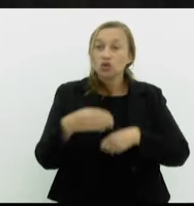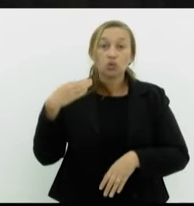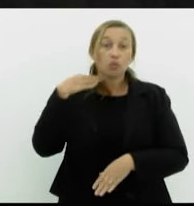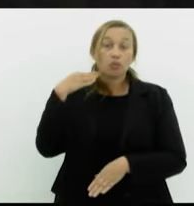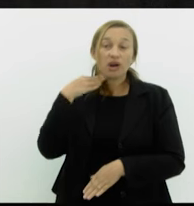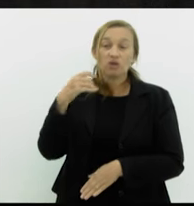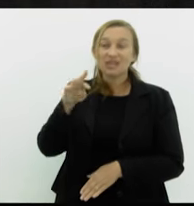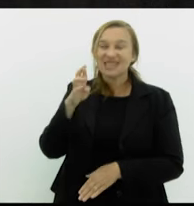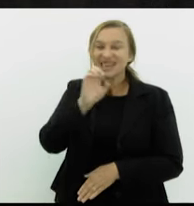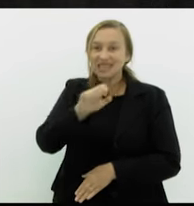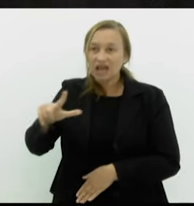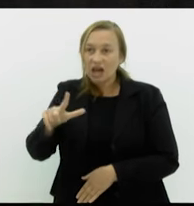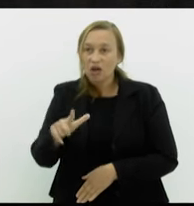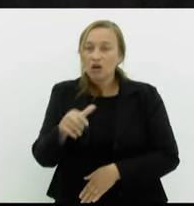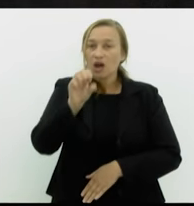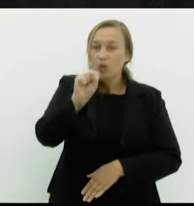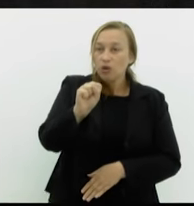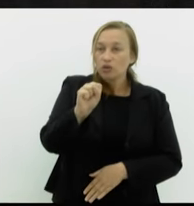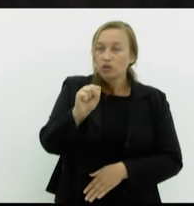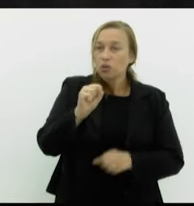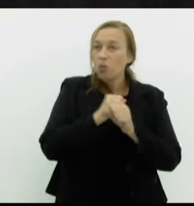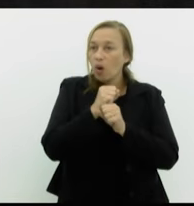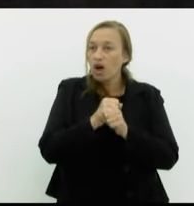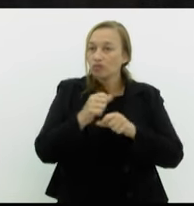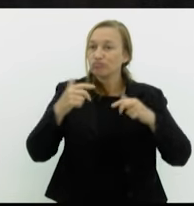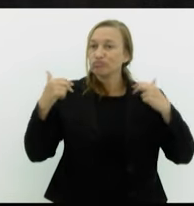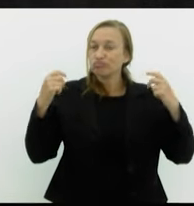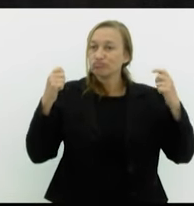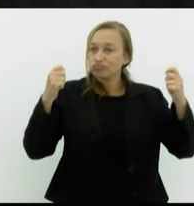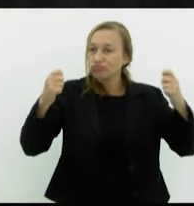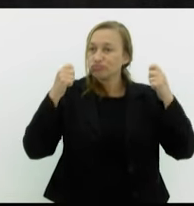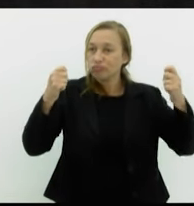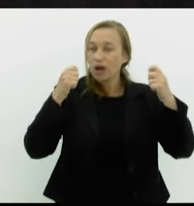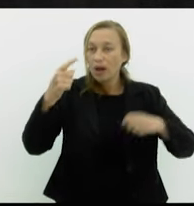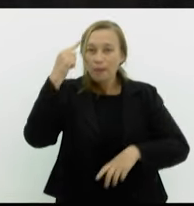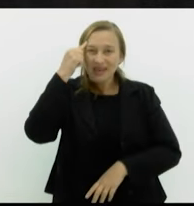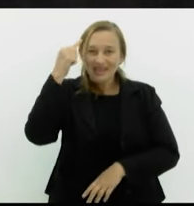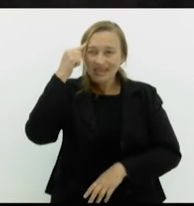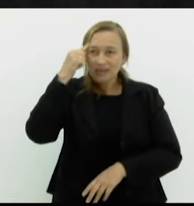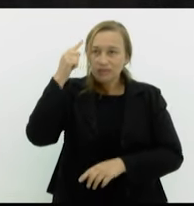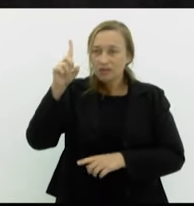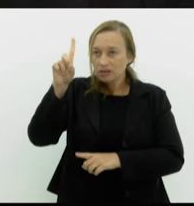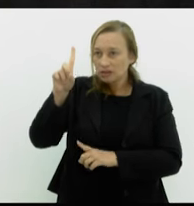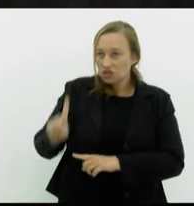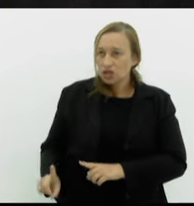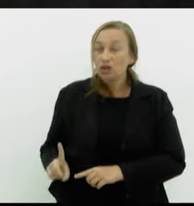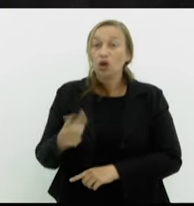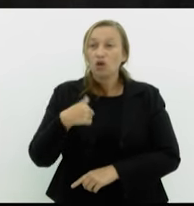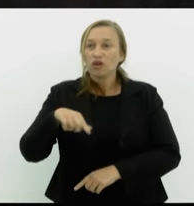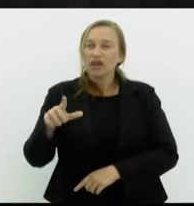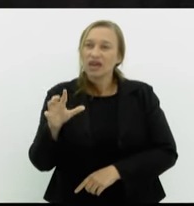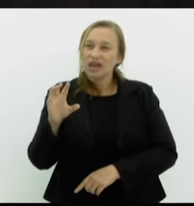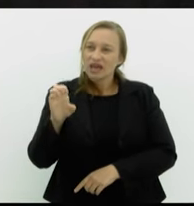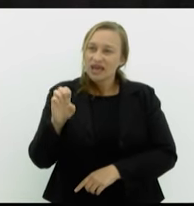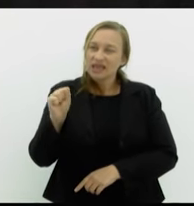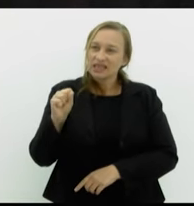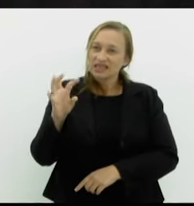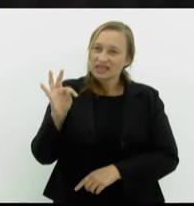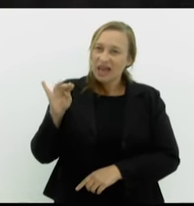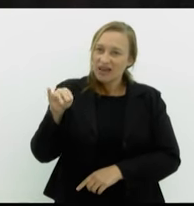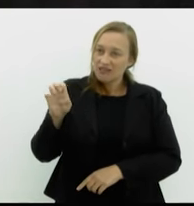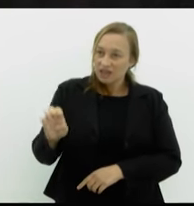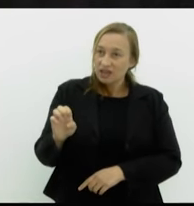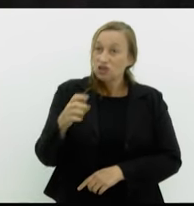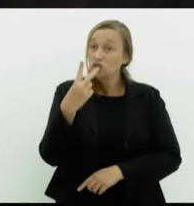há 8 anos sou militante do pensamento conservador de direita, fui staff de 2